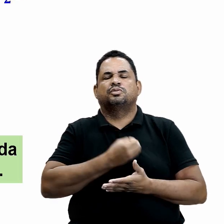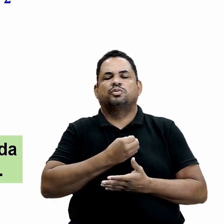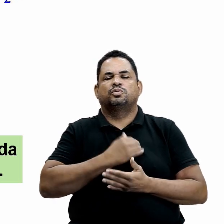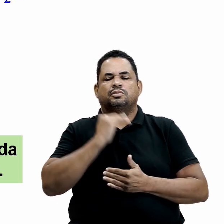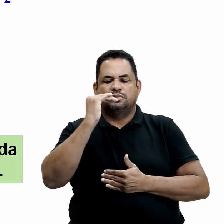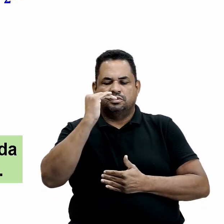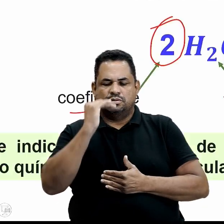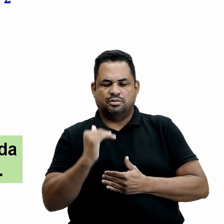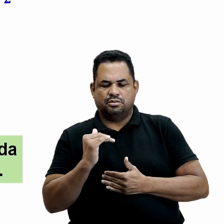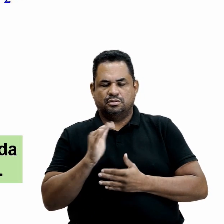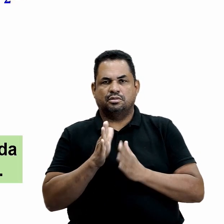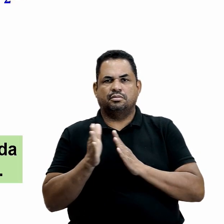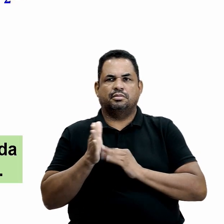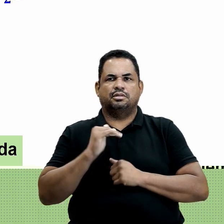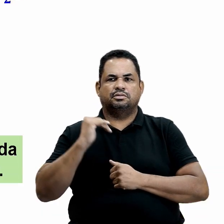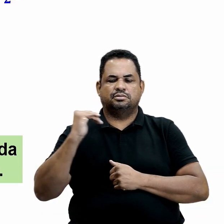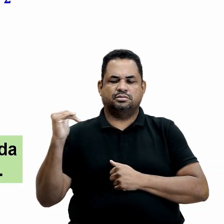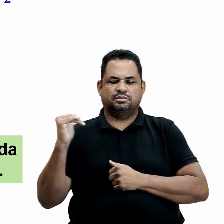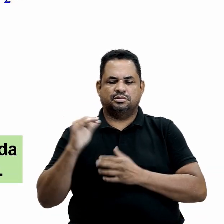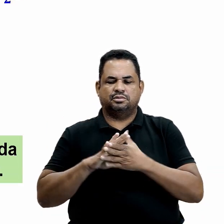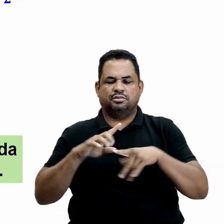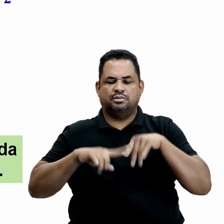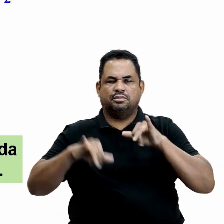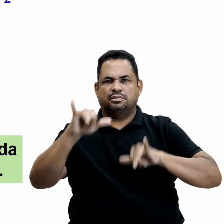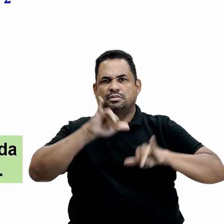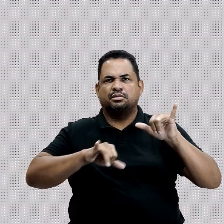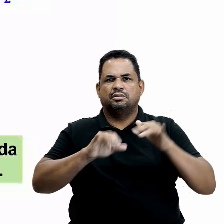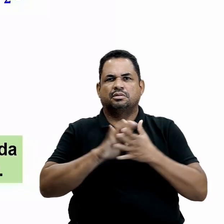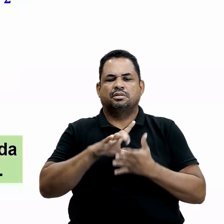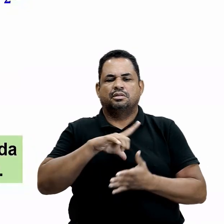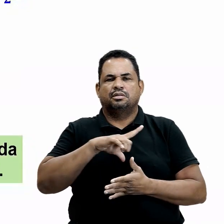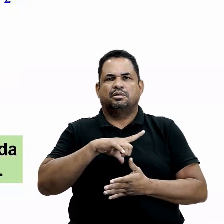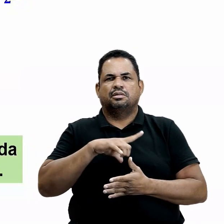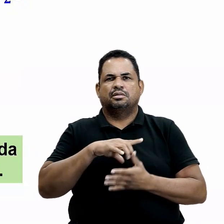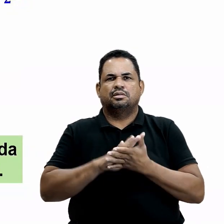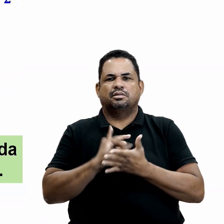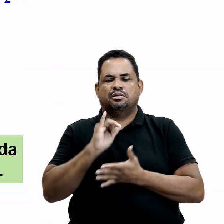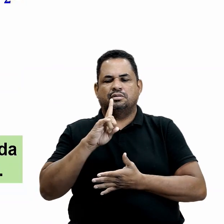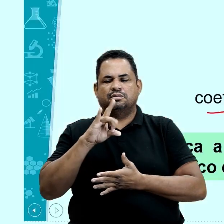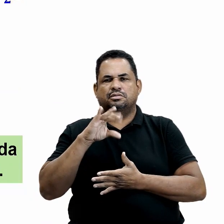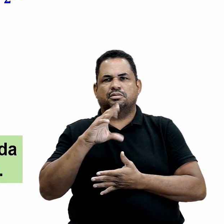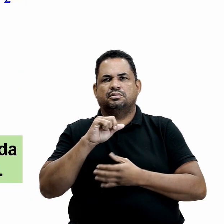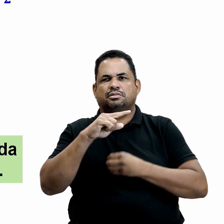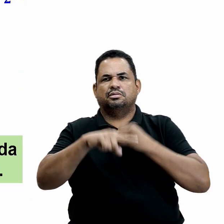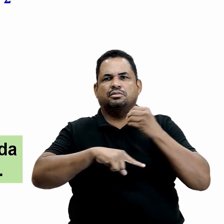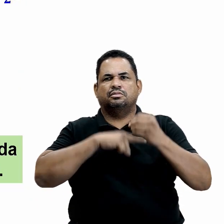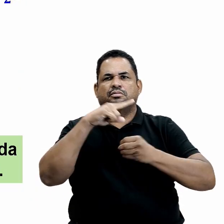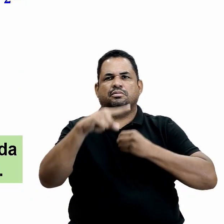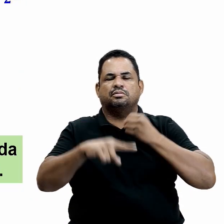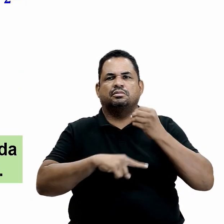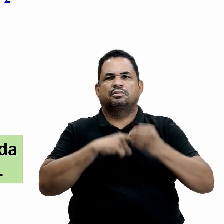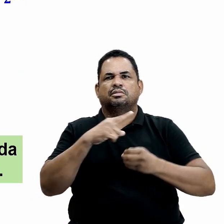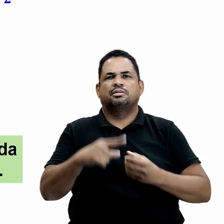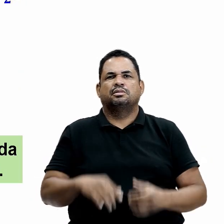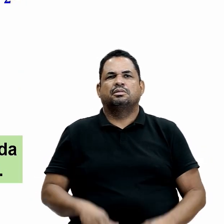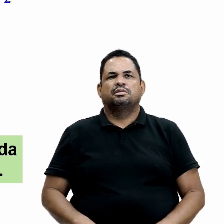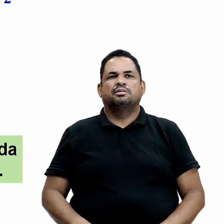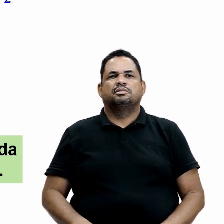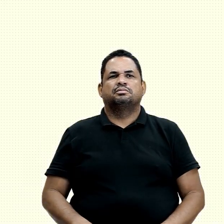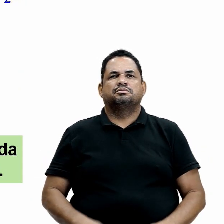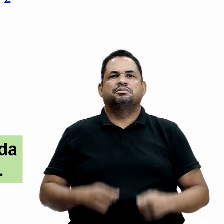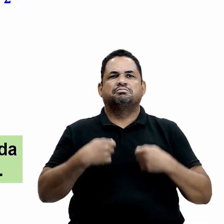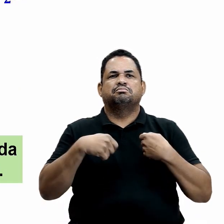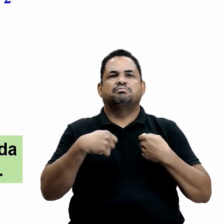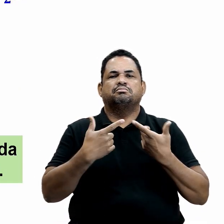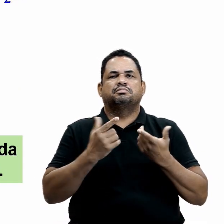e à direita do elemento químico, eu chamo de índice, quer dizer, índice atômico. Aqui no oxigênio não precisa colocar